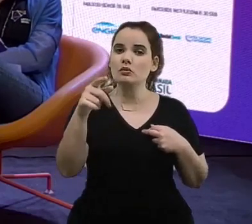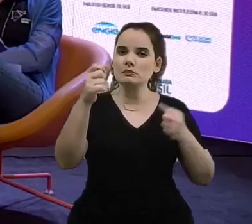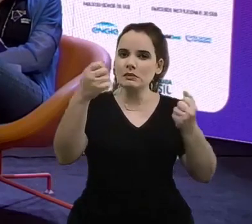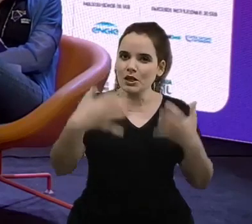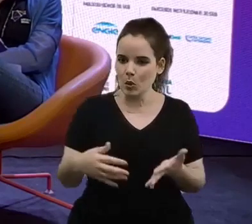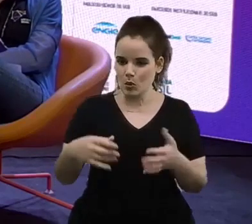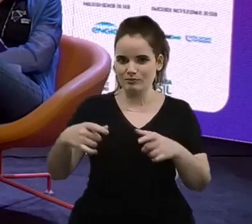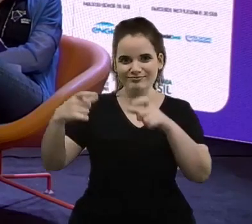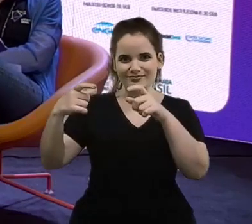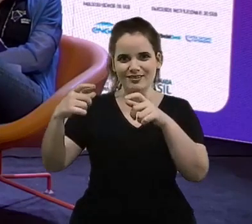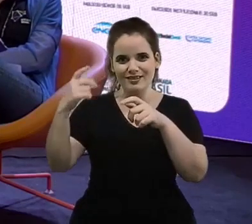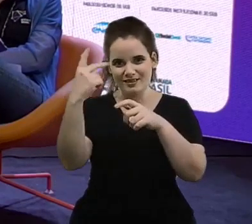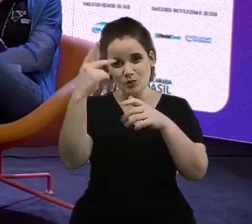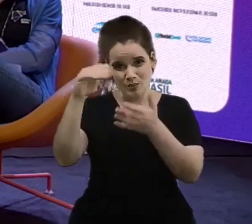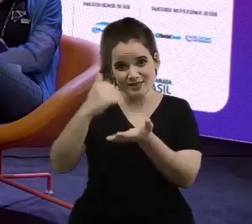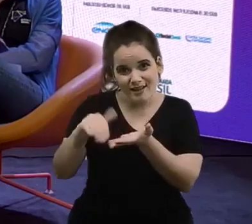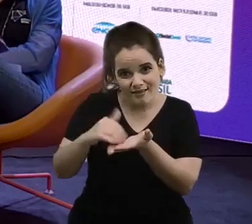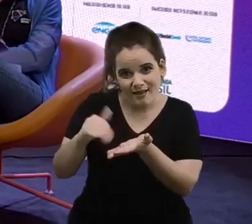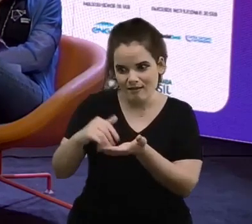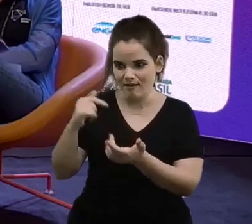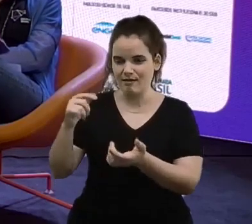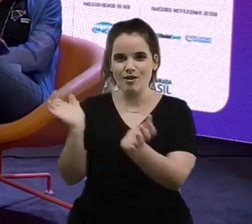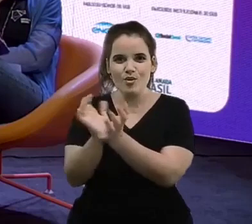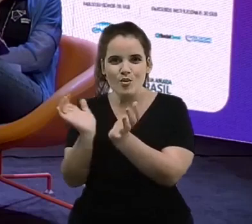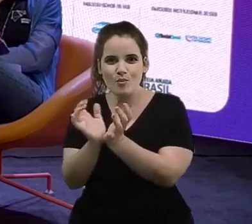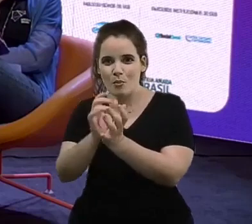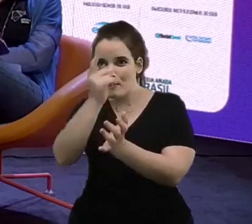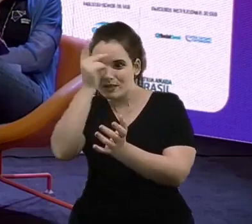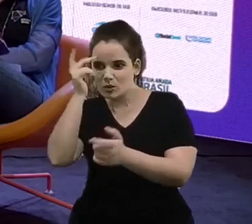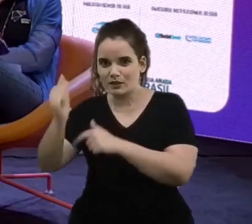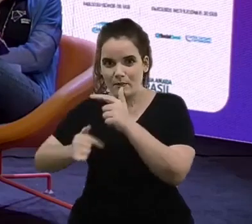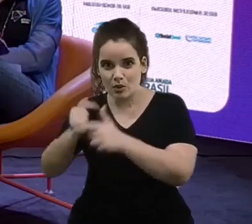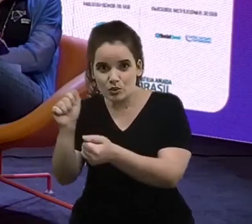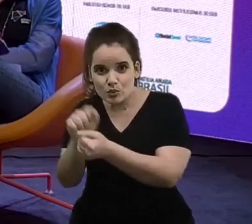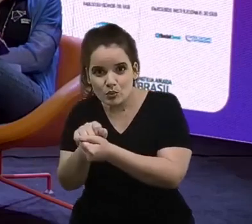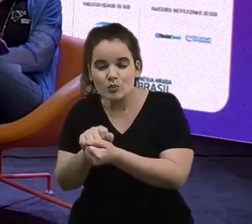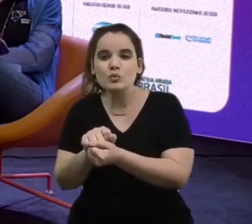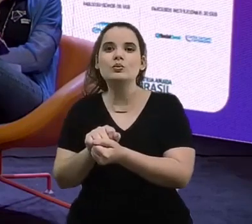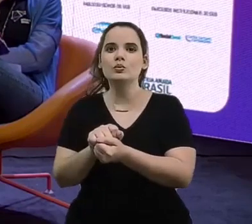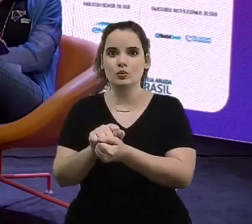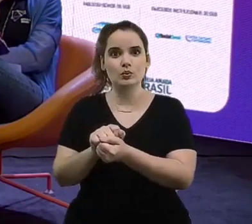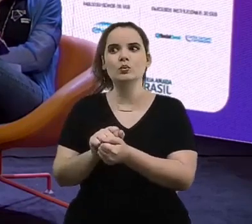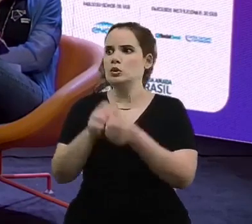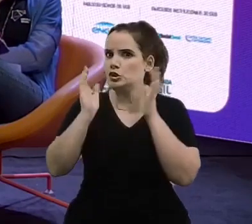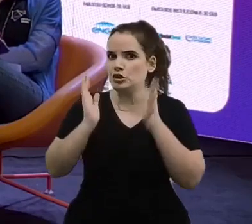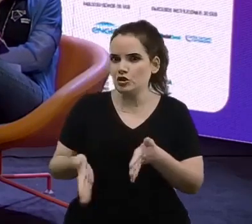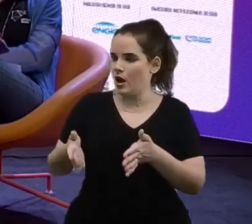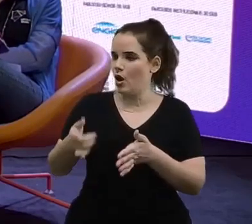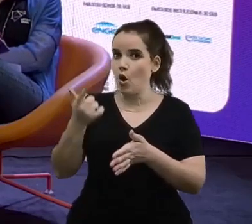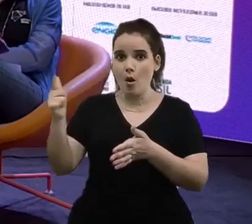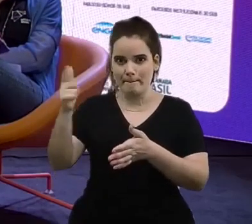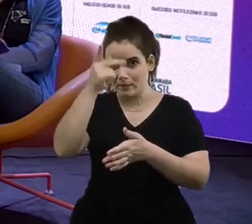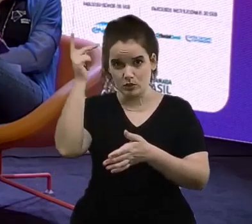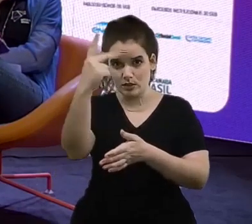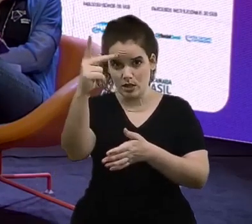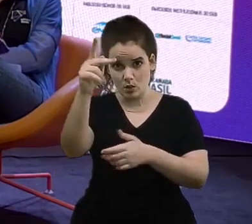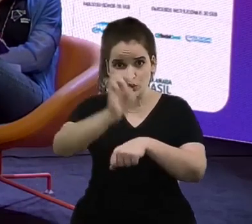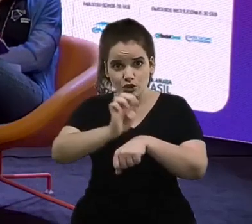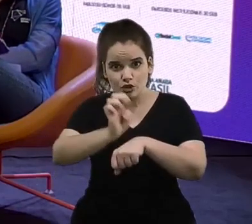hoje é uma das grandes questões que a gente tem dificuldade, né, de trabalhar dentro da Secretaria de Saúde. A gente está conseguindo fazer